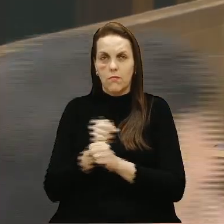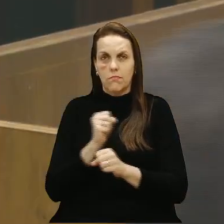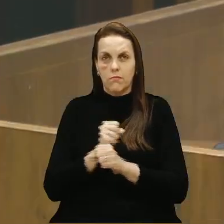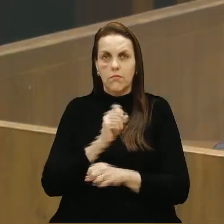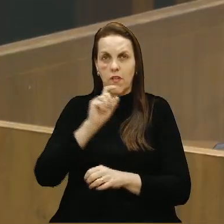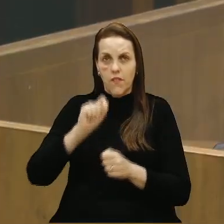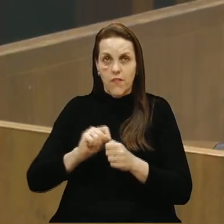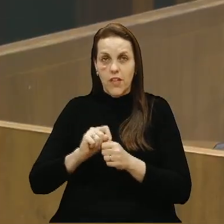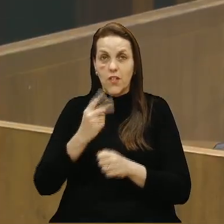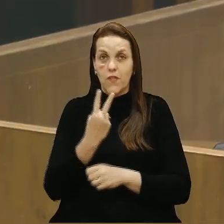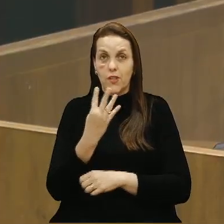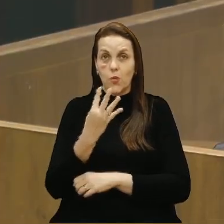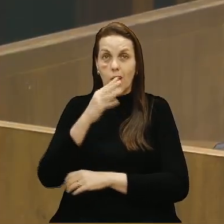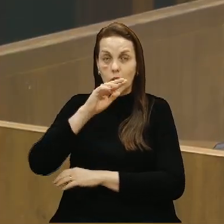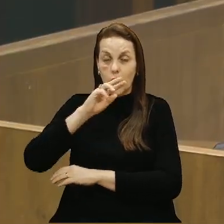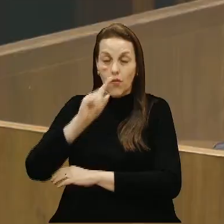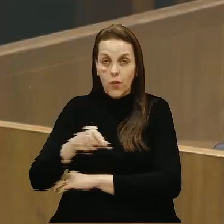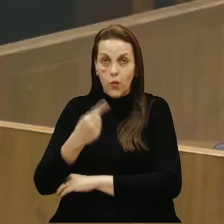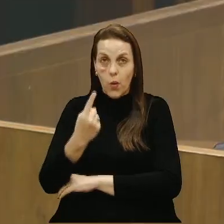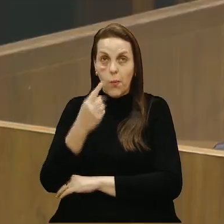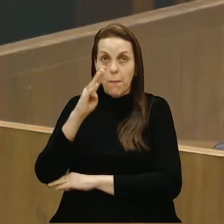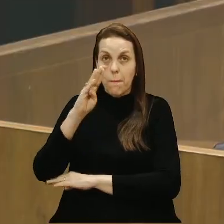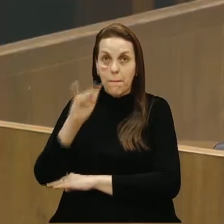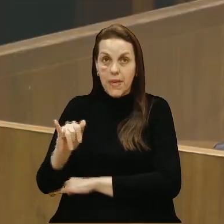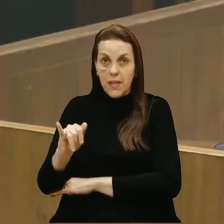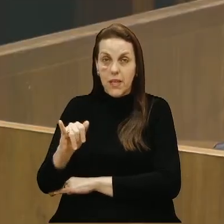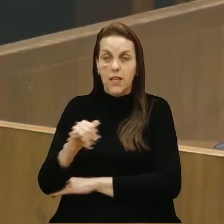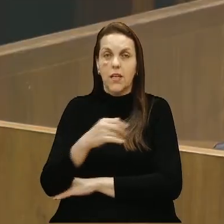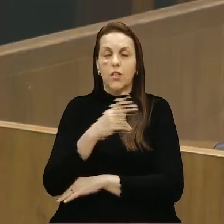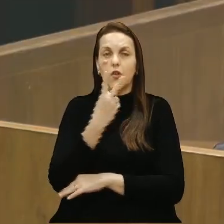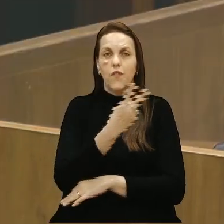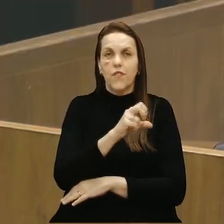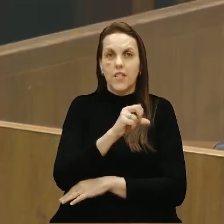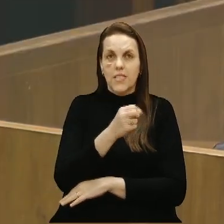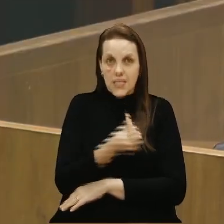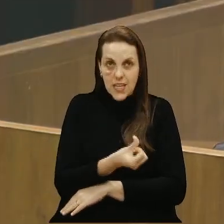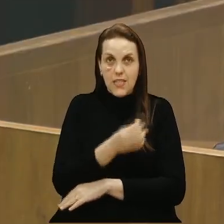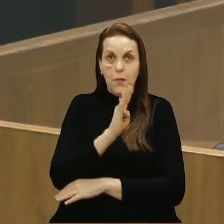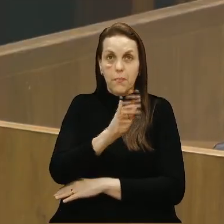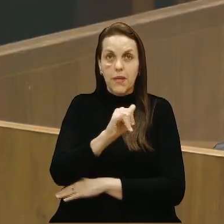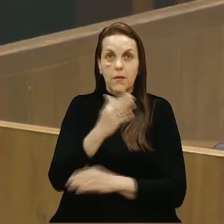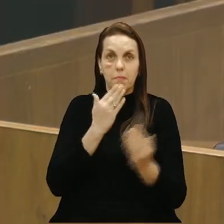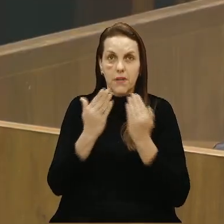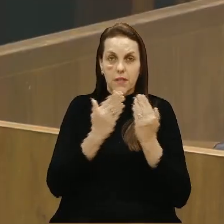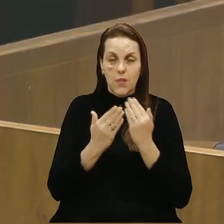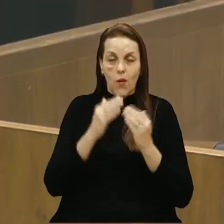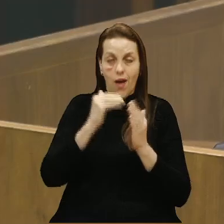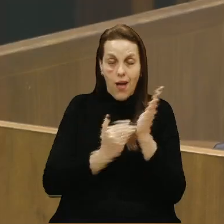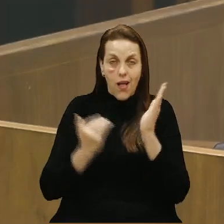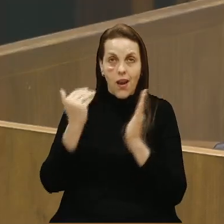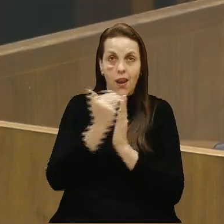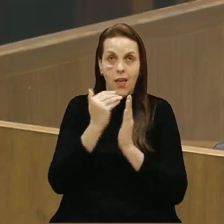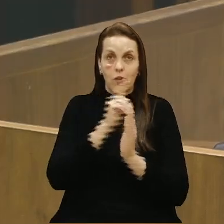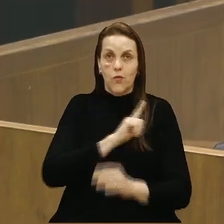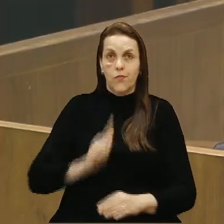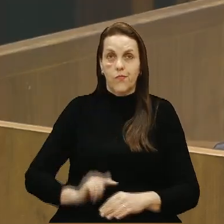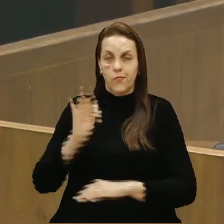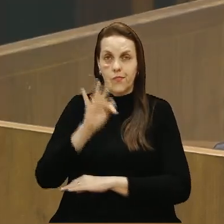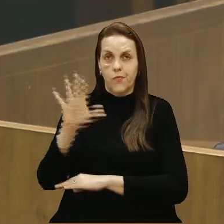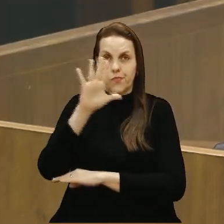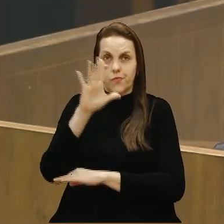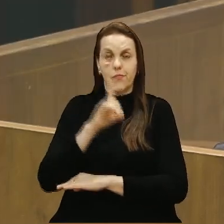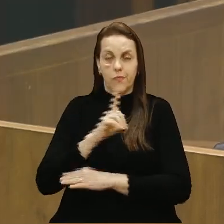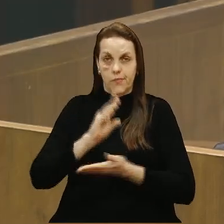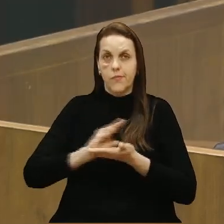24,1 bilhões dos 26,9 bilhões previstos. Então, além do governo federal estar disponibilizando essa verba,